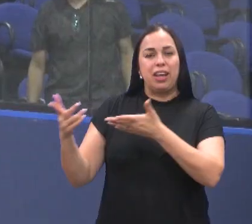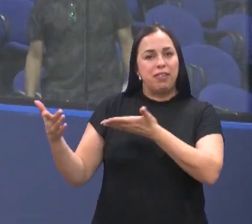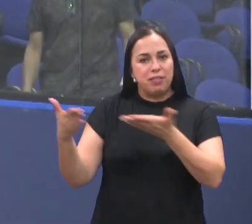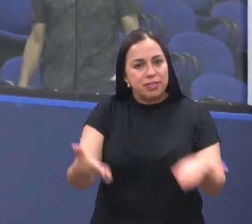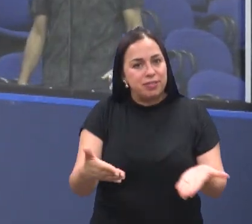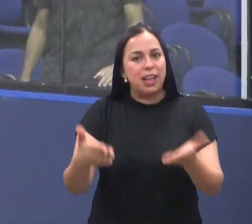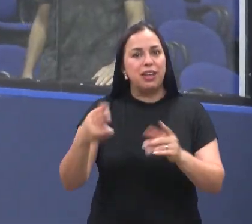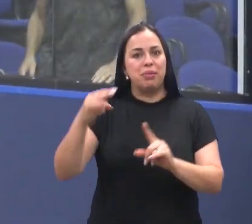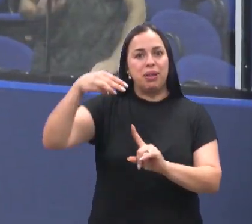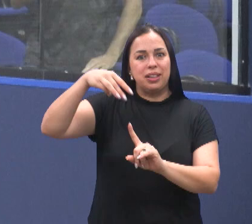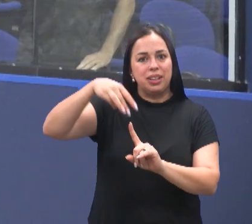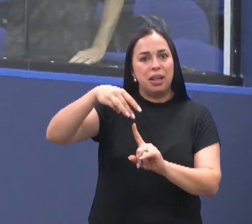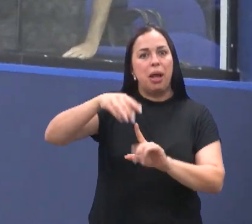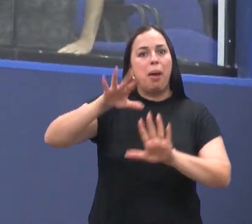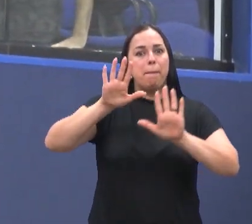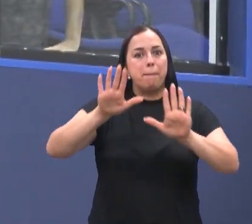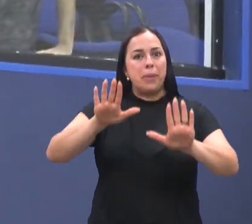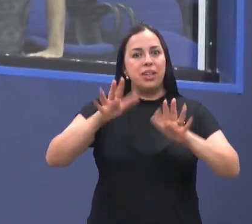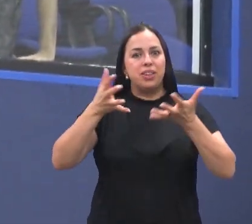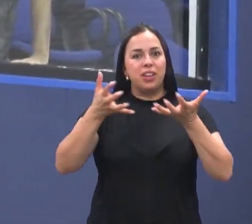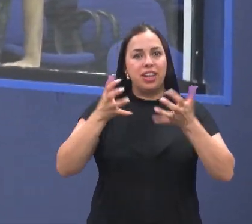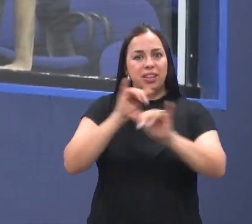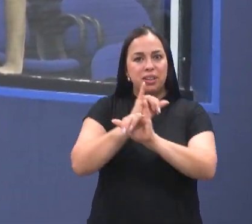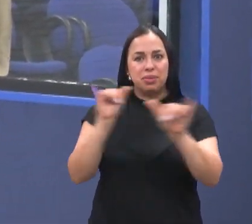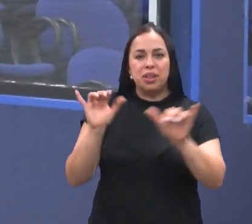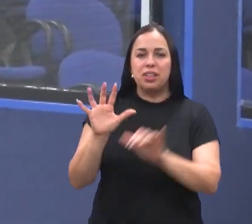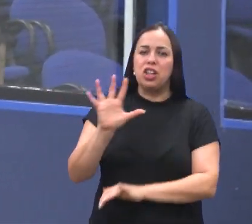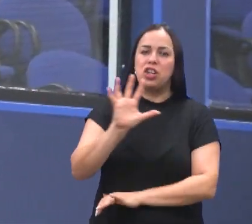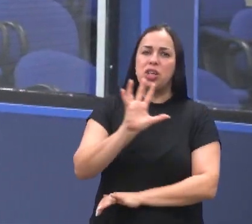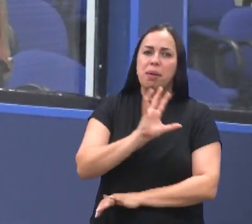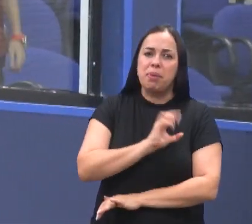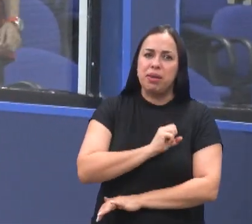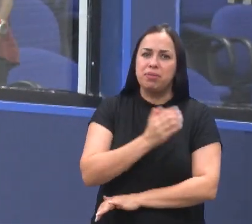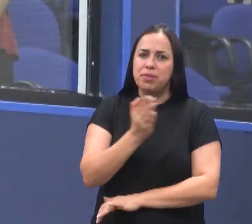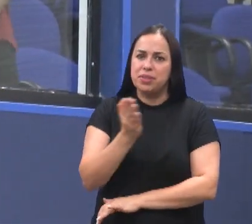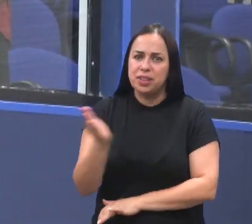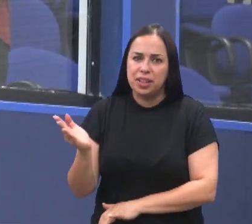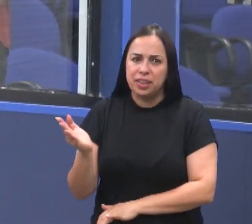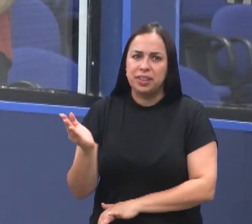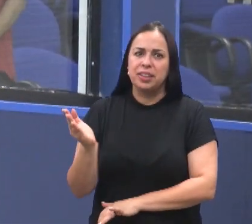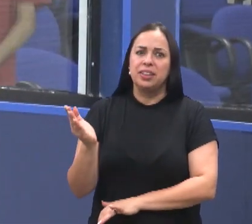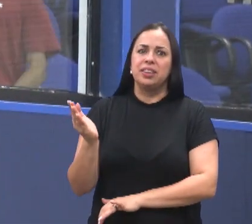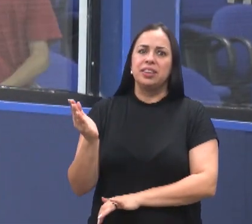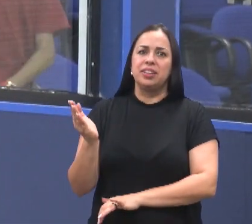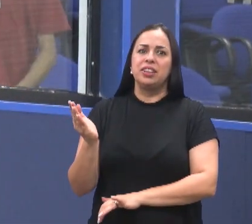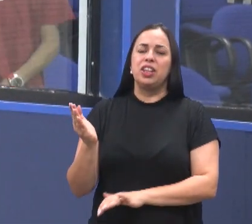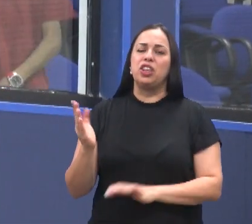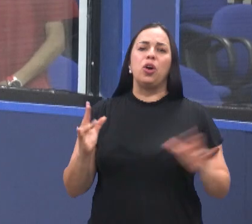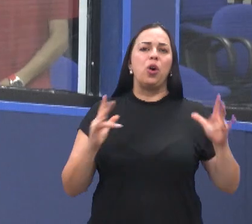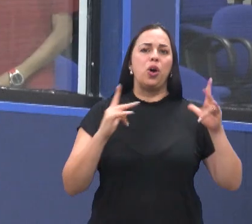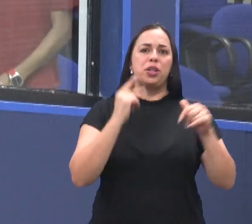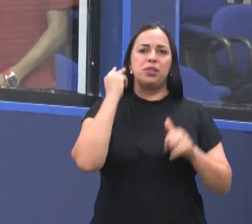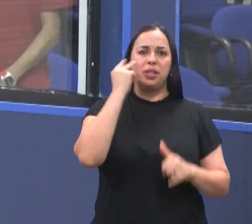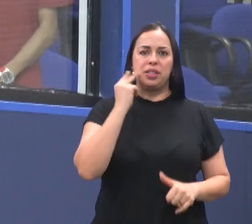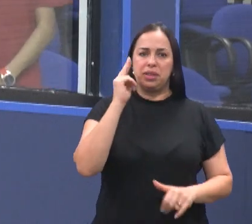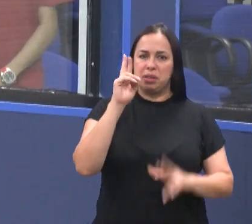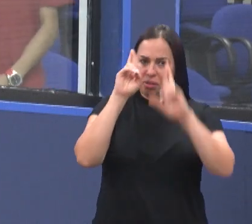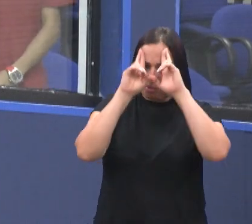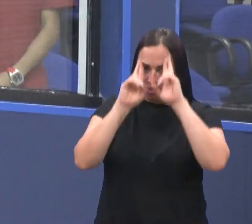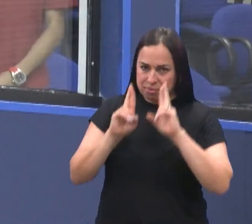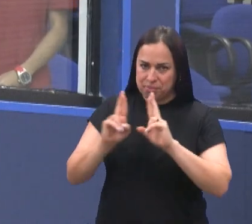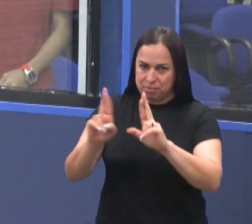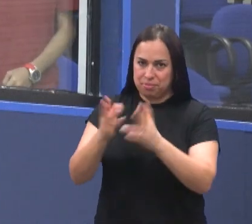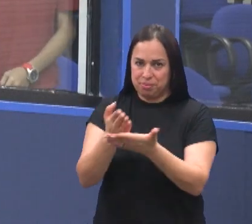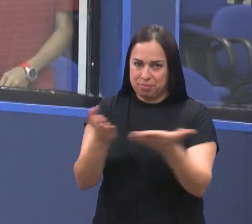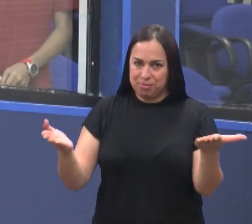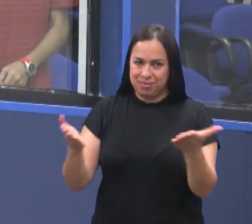mas queria dizer para vocês que nós queremos dizer que nós amamos você, viu? Aqui, todos os vereadores, o maior respeito por